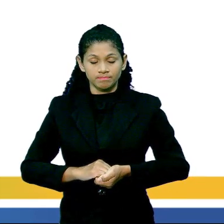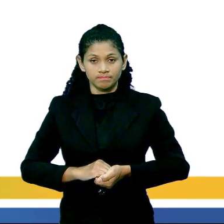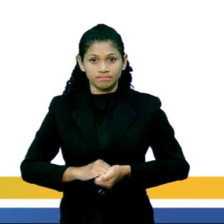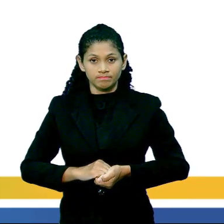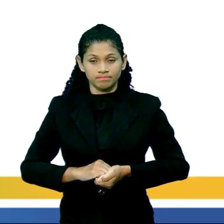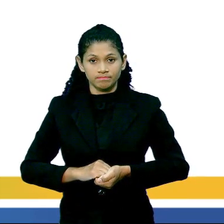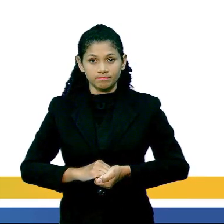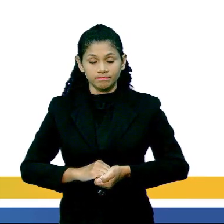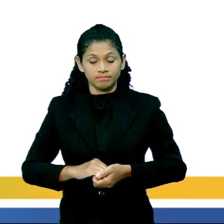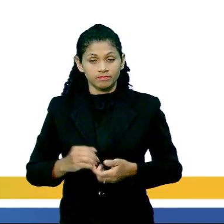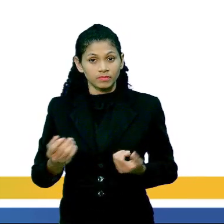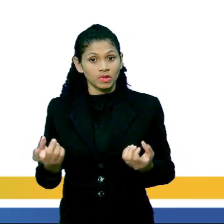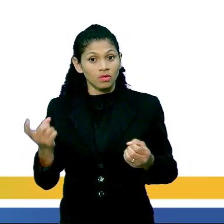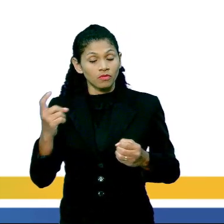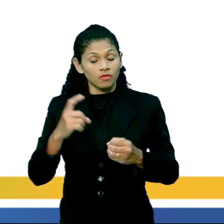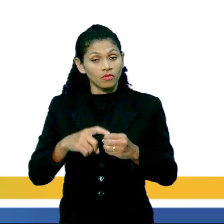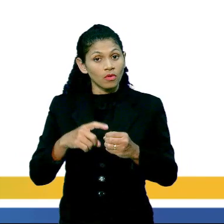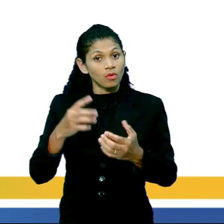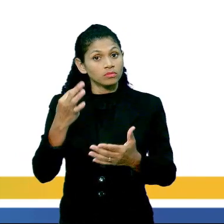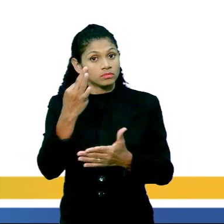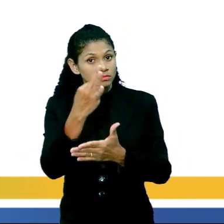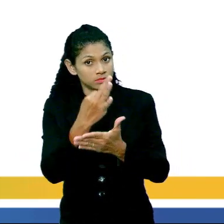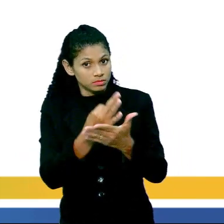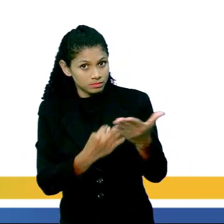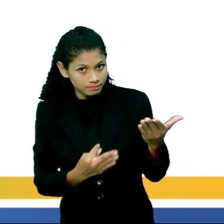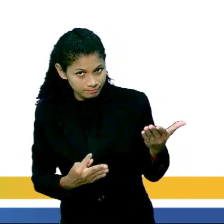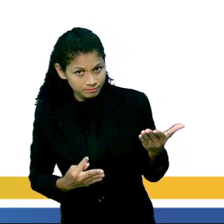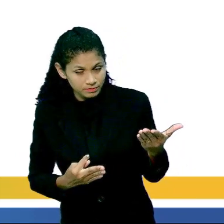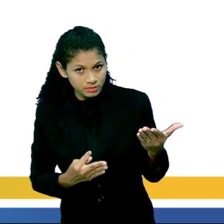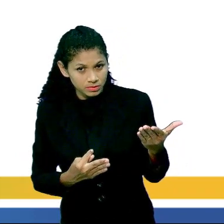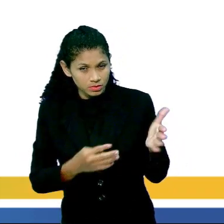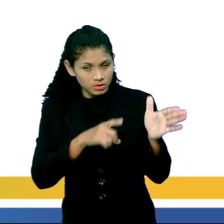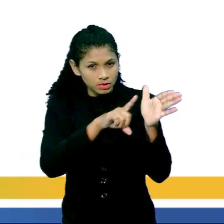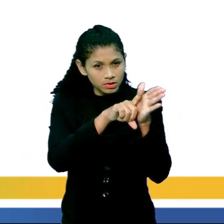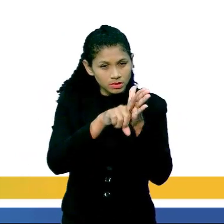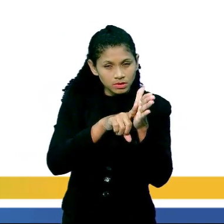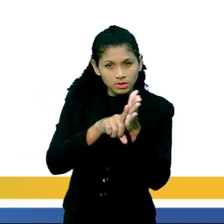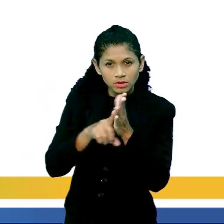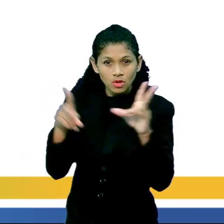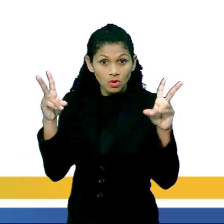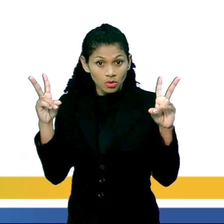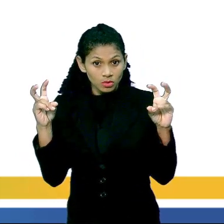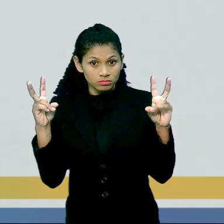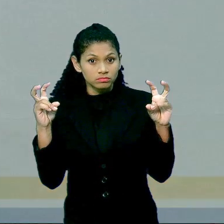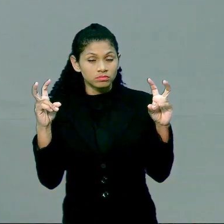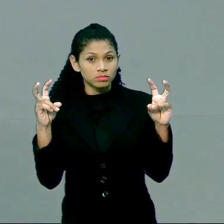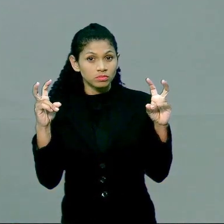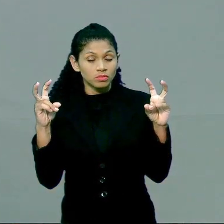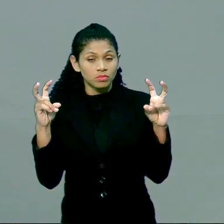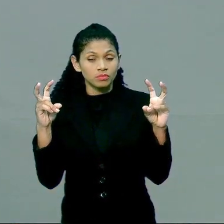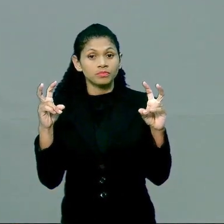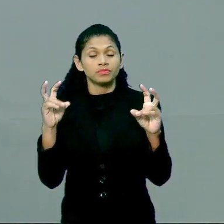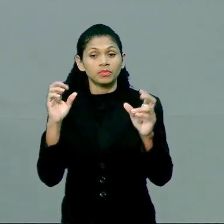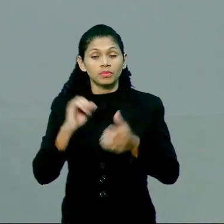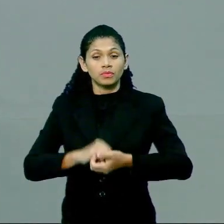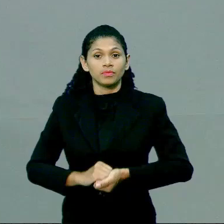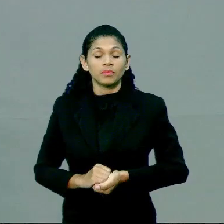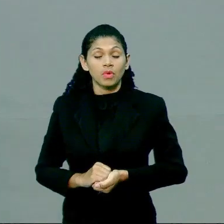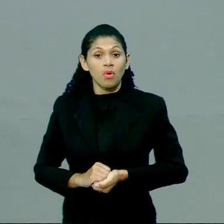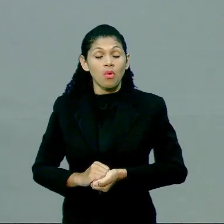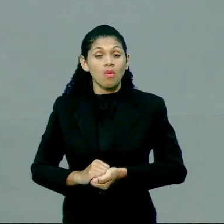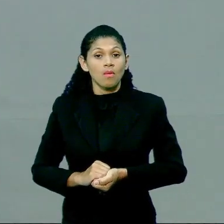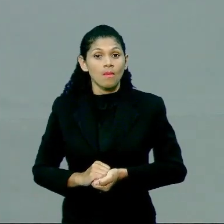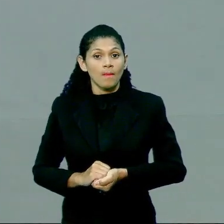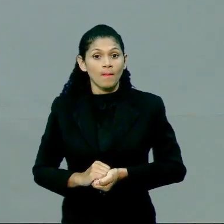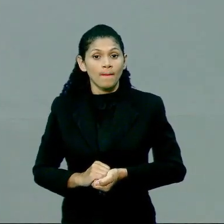a gente volta a ter ao texto perdão e verifica ali o título né ele carpinteiro Então galera